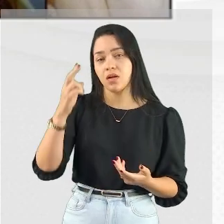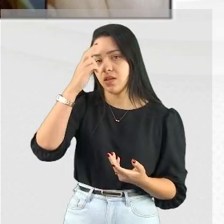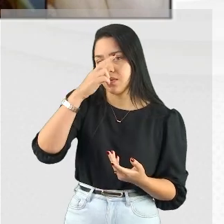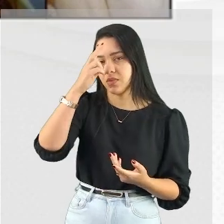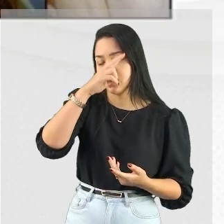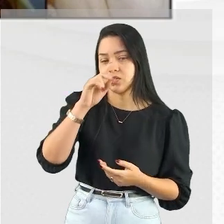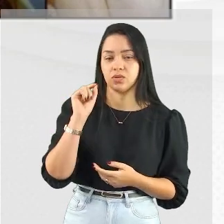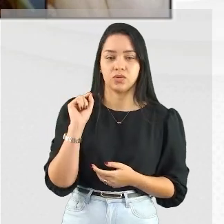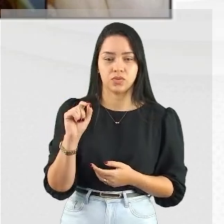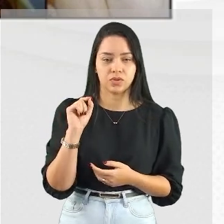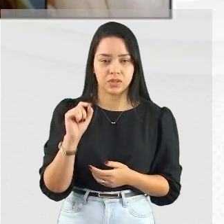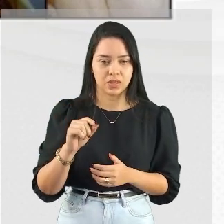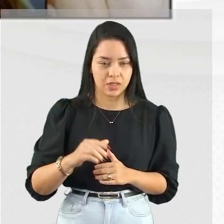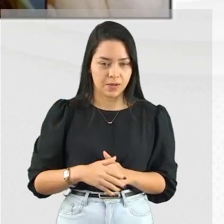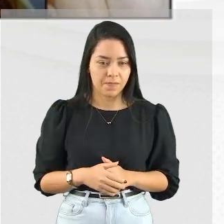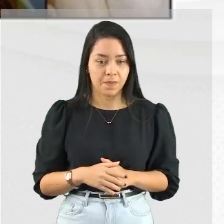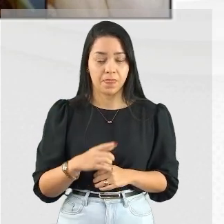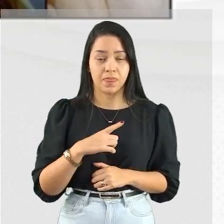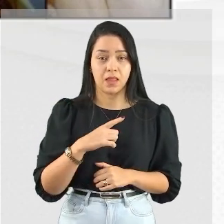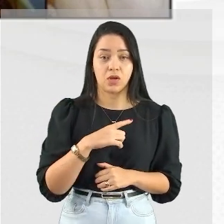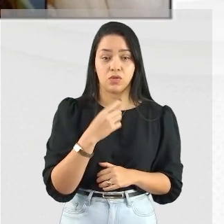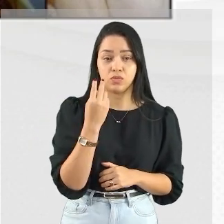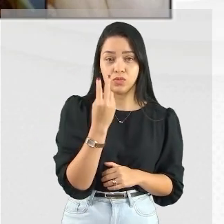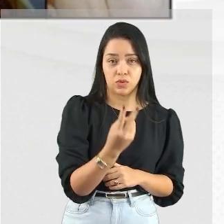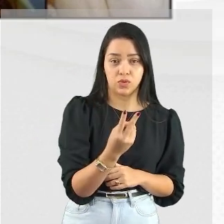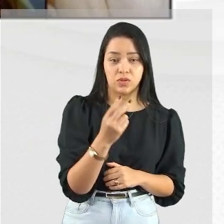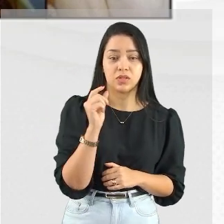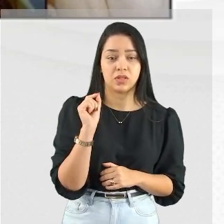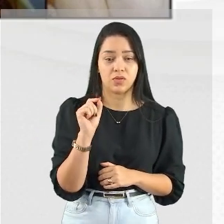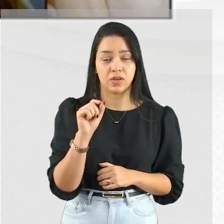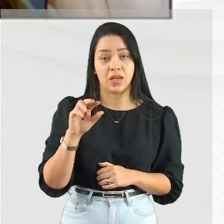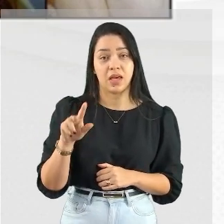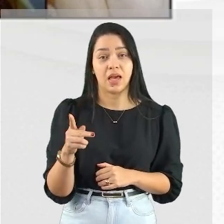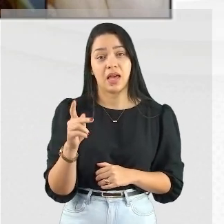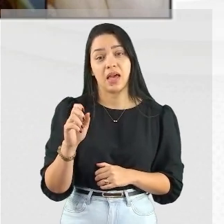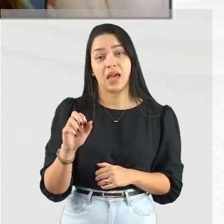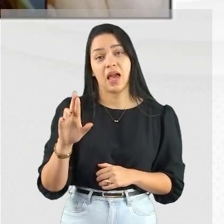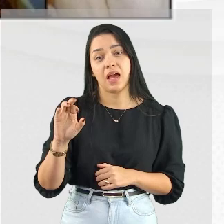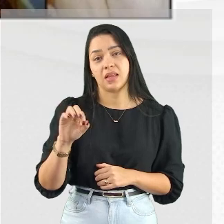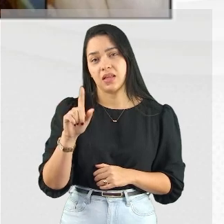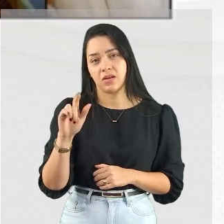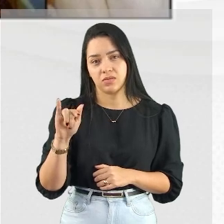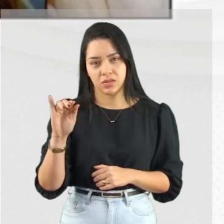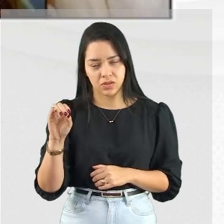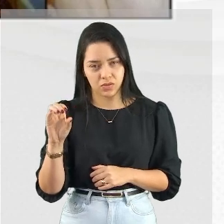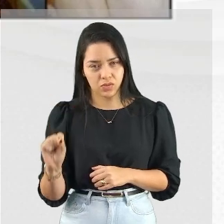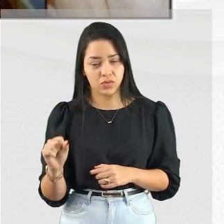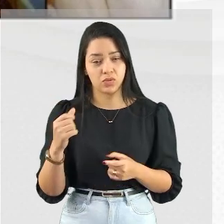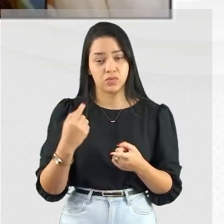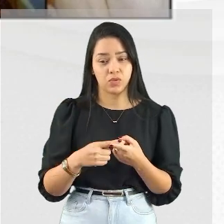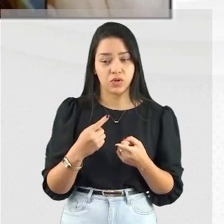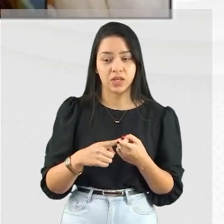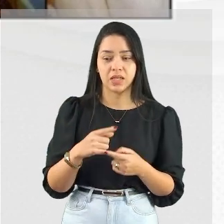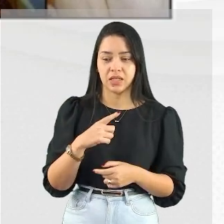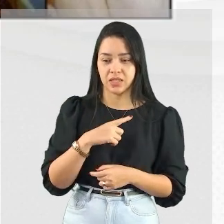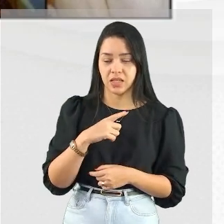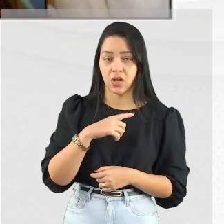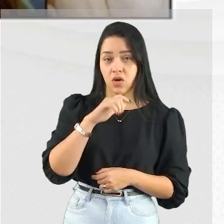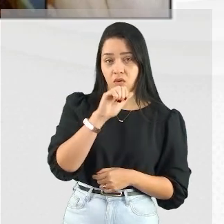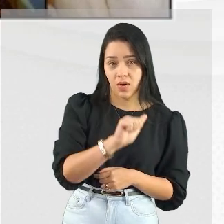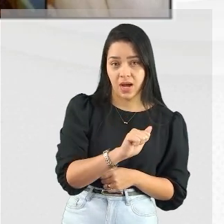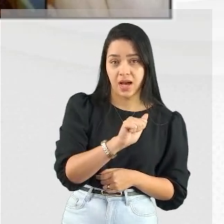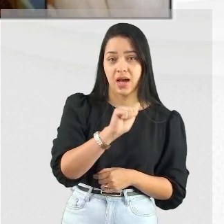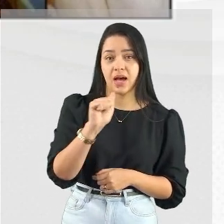que aqui? Eu tenho 2 genitores que são o que? Heterozigotos. Por que heterozigoto? Porque eu tenho um Azão,